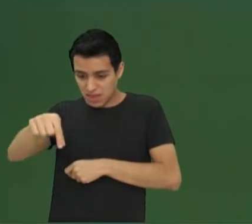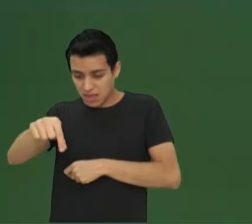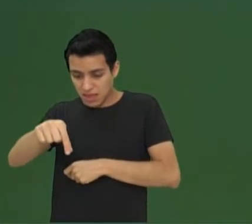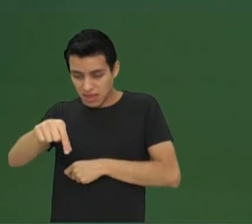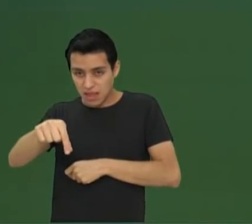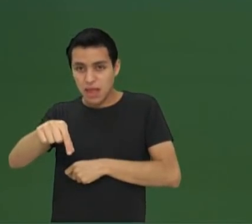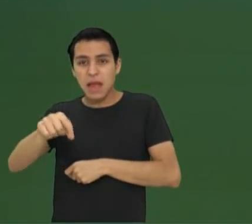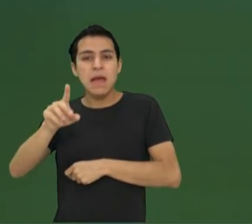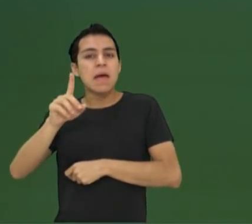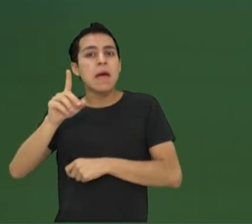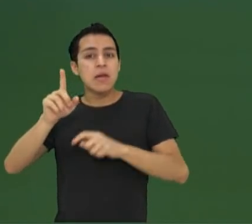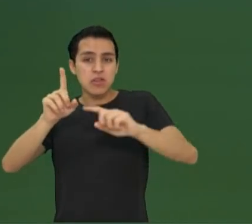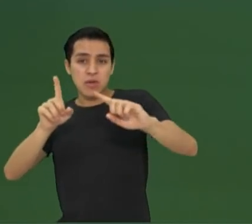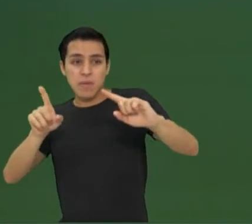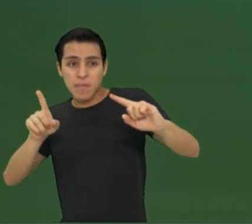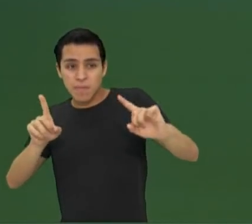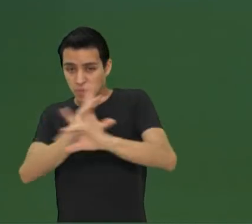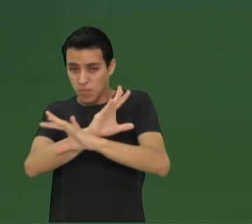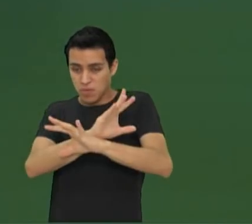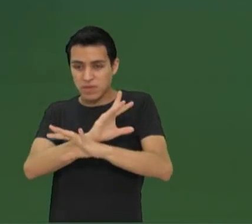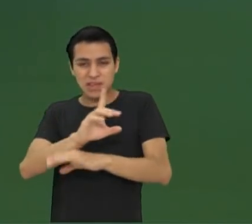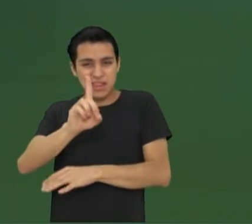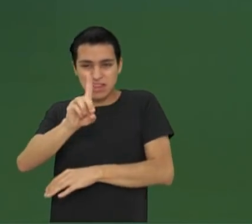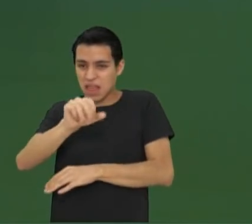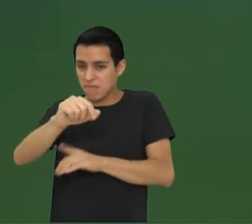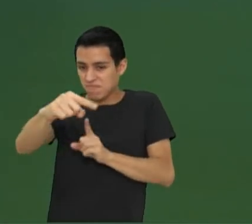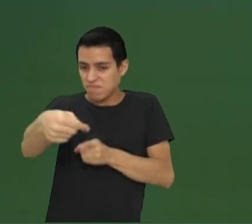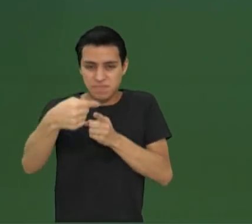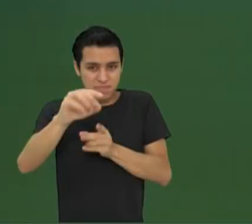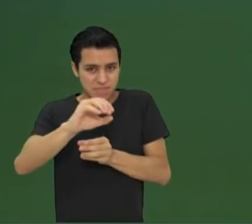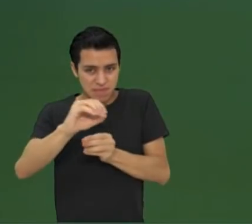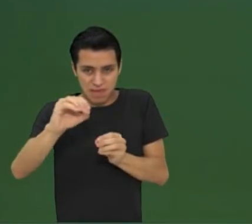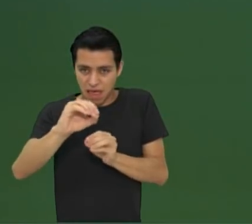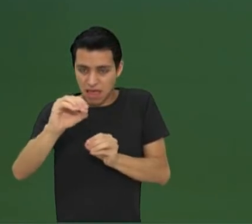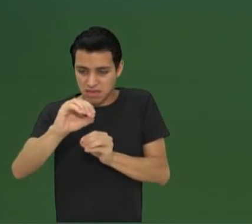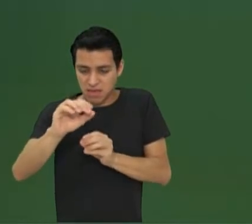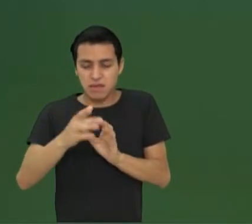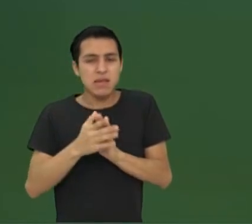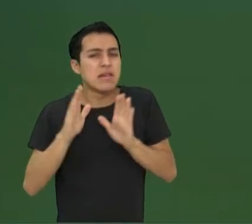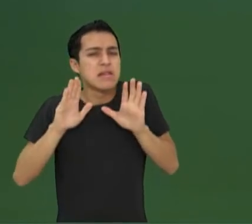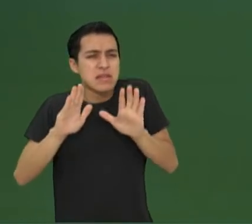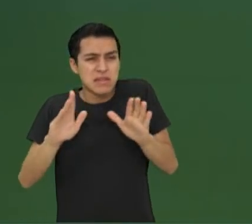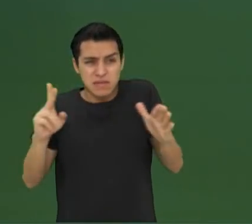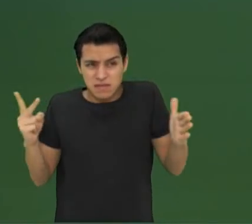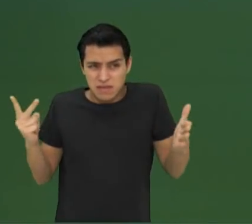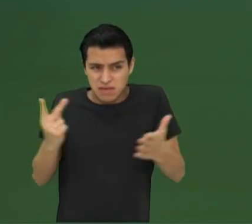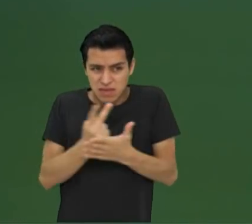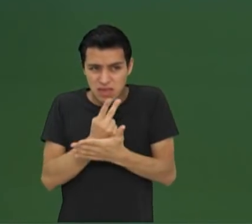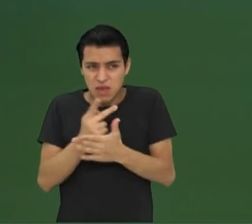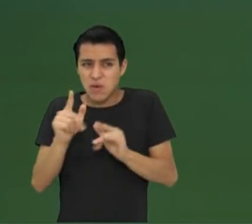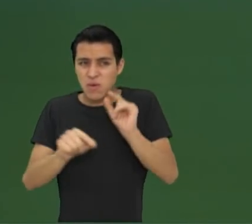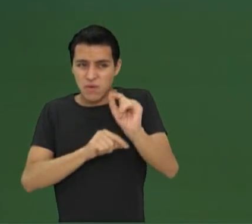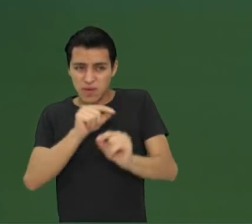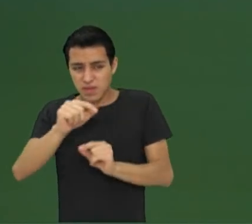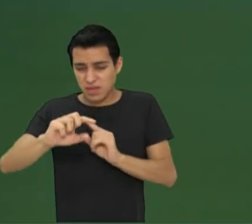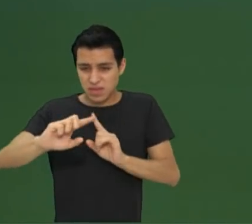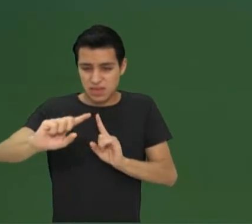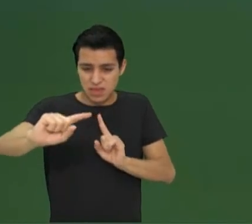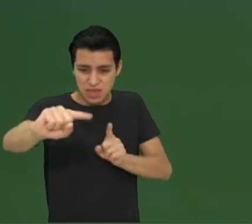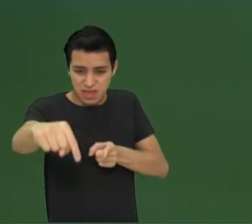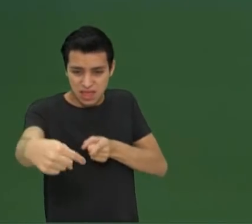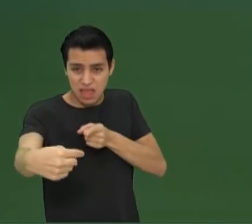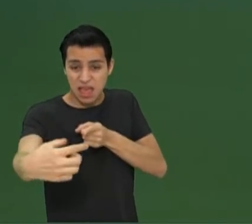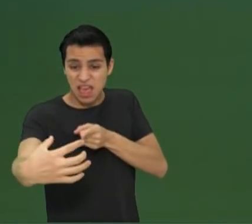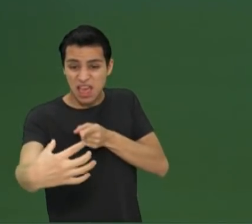certo? A dama já não ameaça o rei. Isso é uma das questões. Se acontecer de a dama vir com sede e